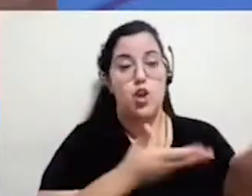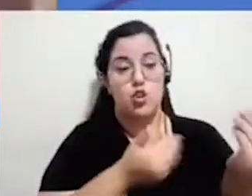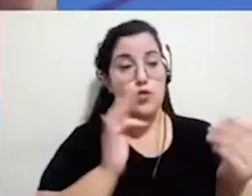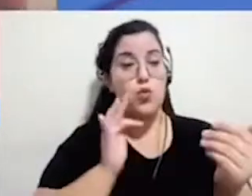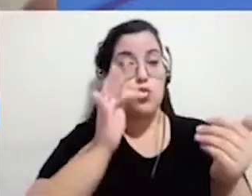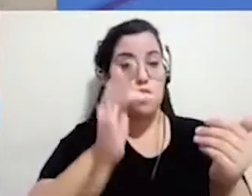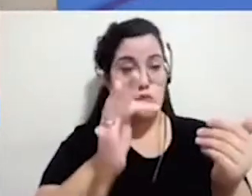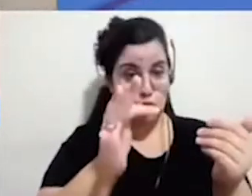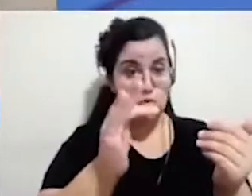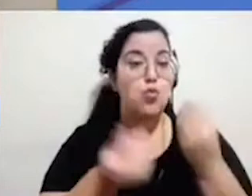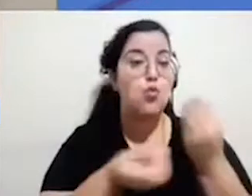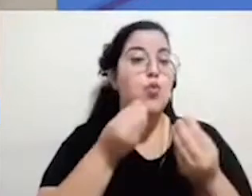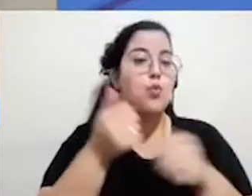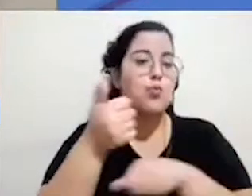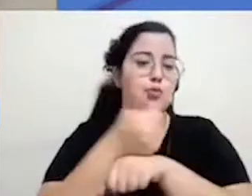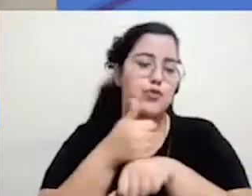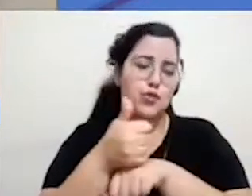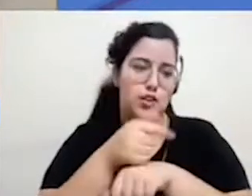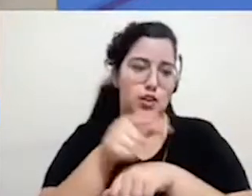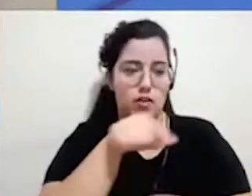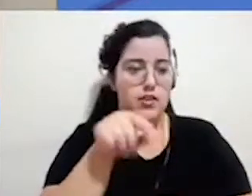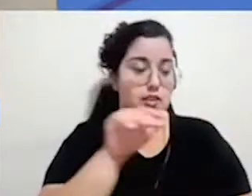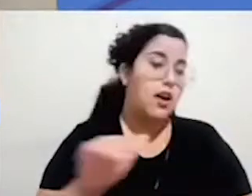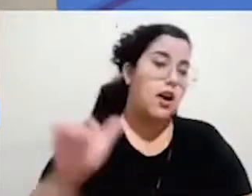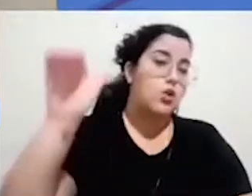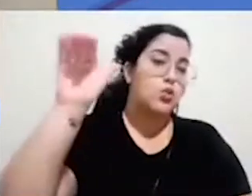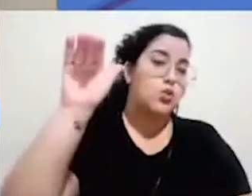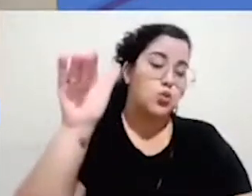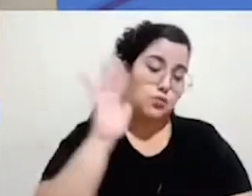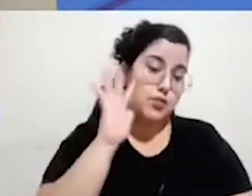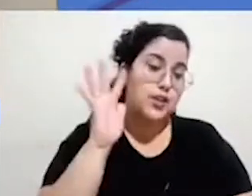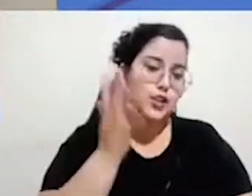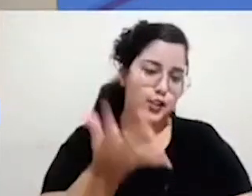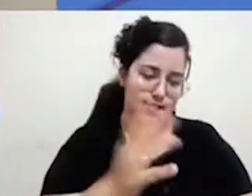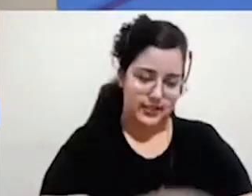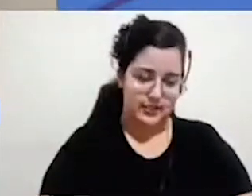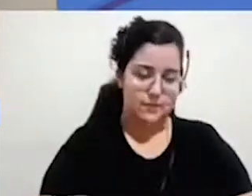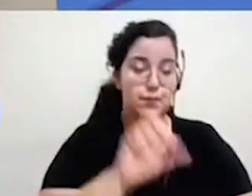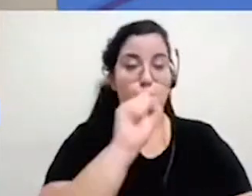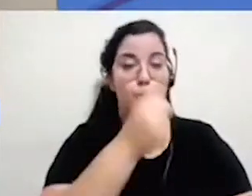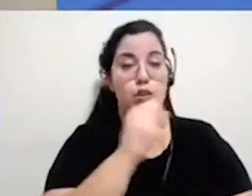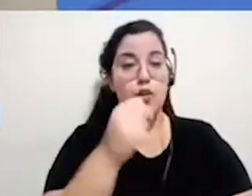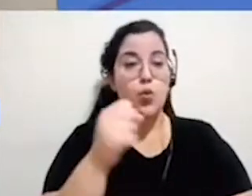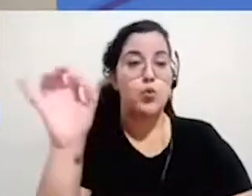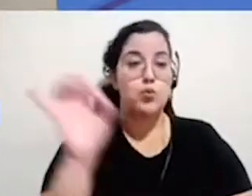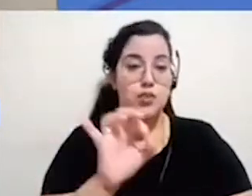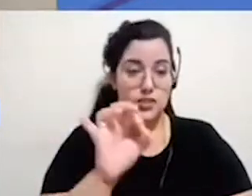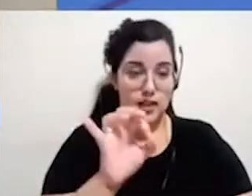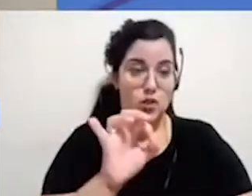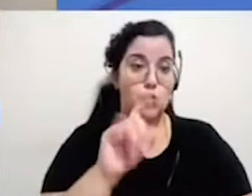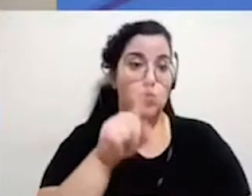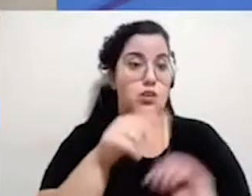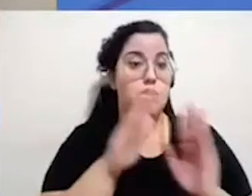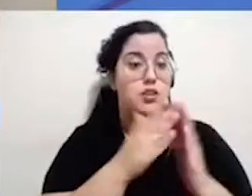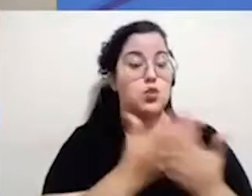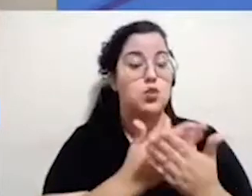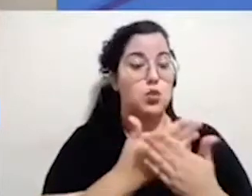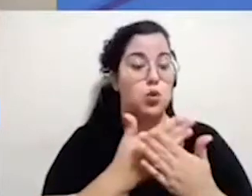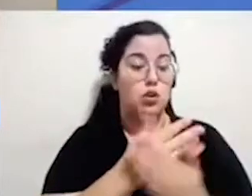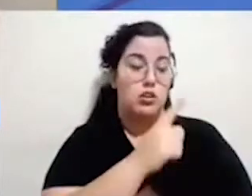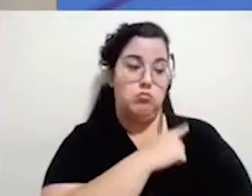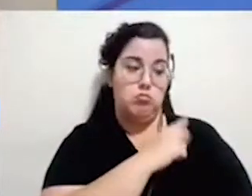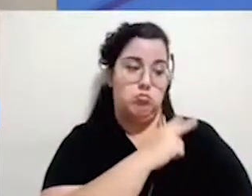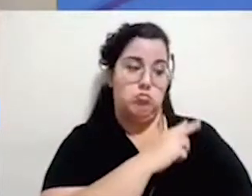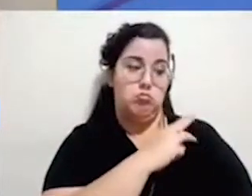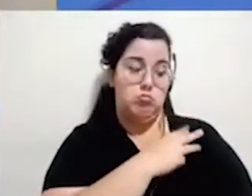daqui a pouco são eles os adultos, né? Então, temos que pensar isso, 88% está na escola pública. Tá?